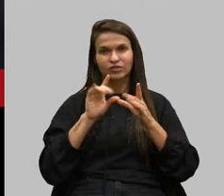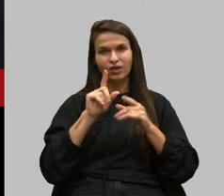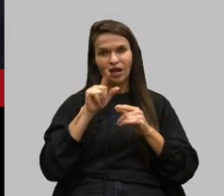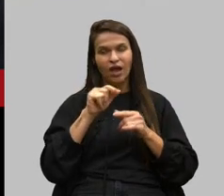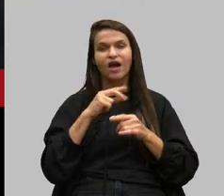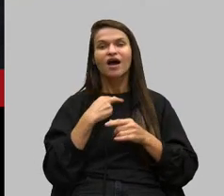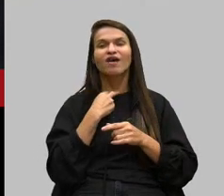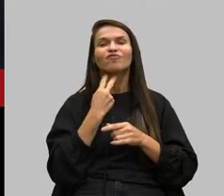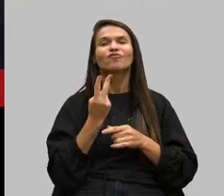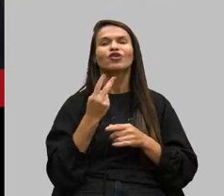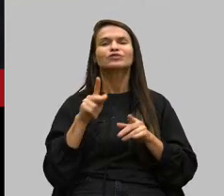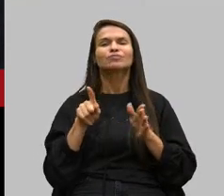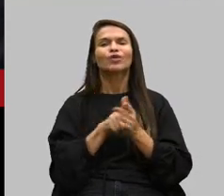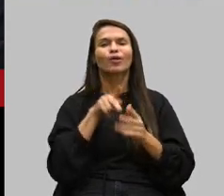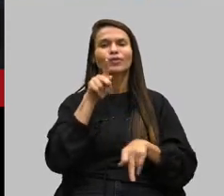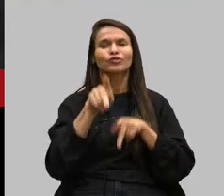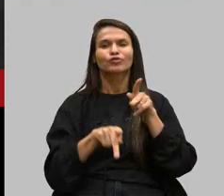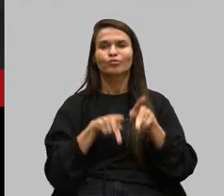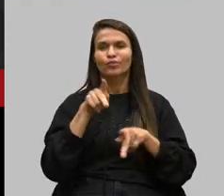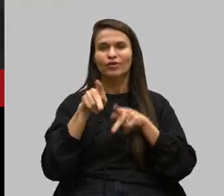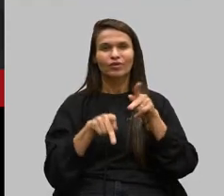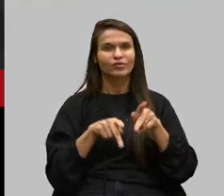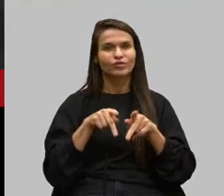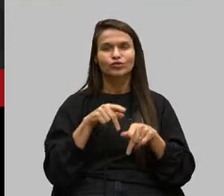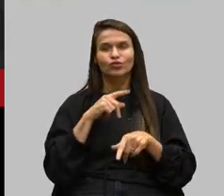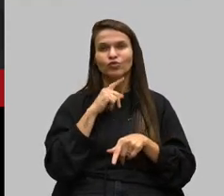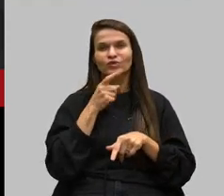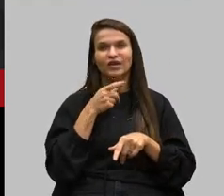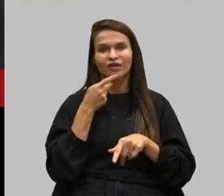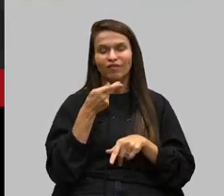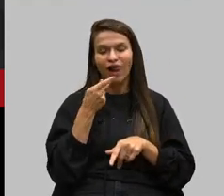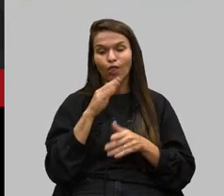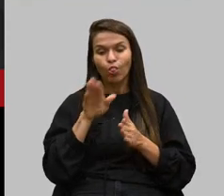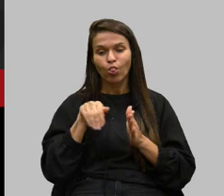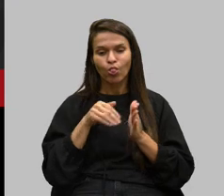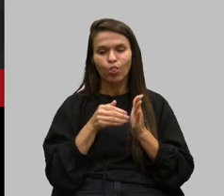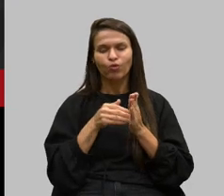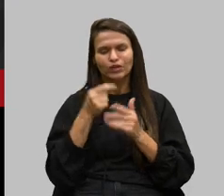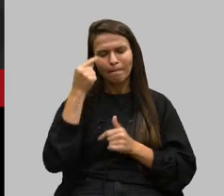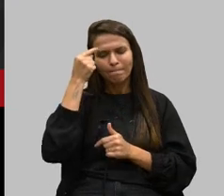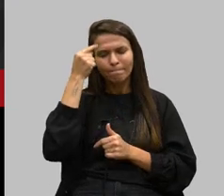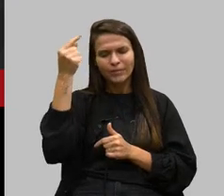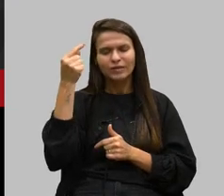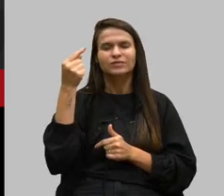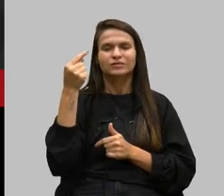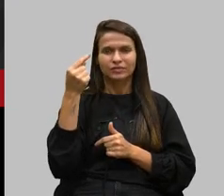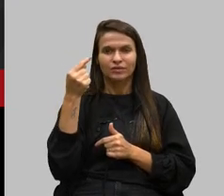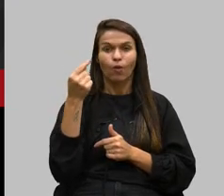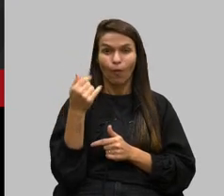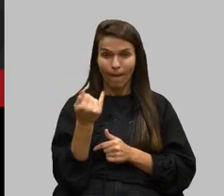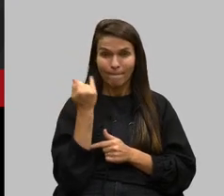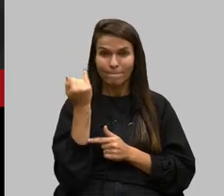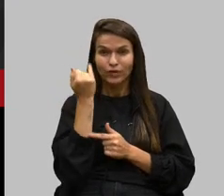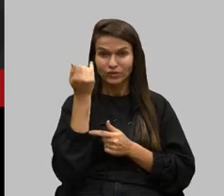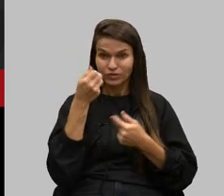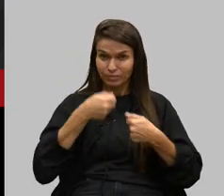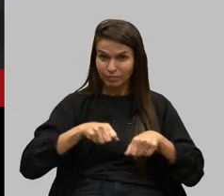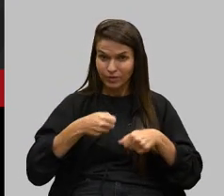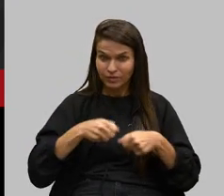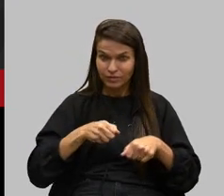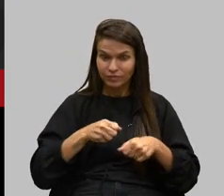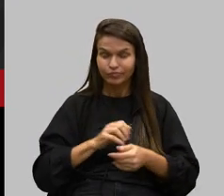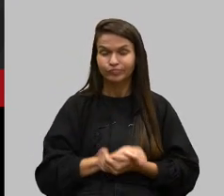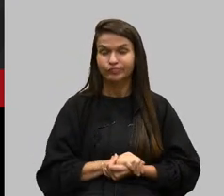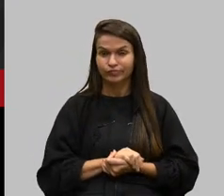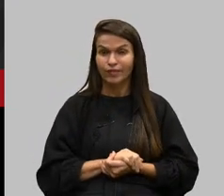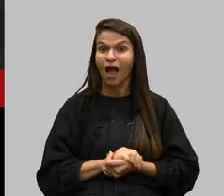voz do cidadão o cidadão não consegue necessariamente falar tudo que tudo que pensa com a relevância que precisa Então